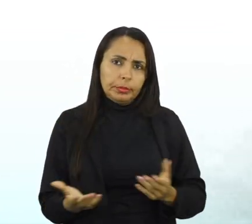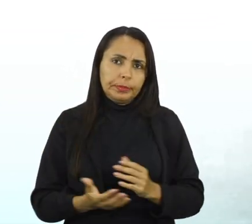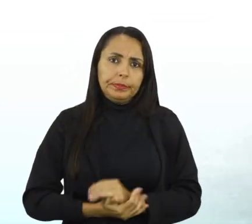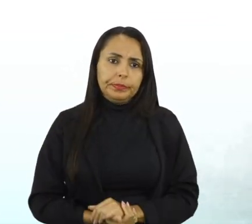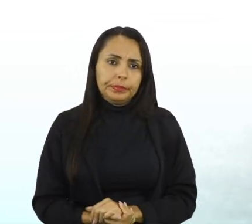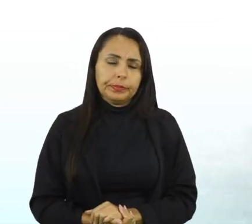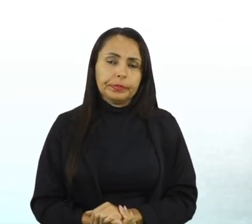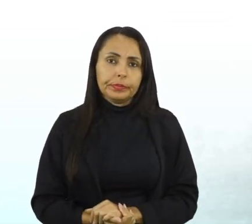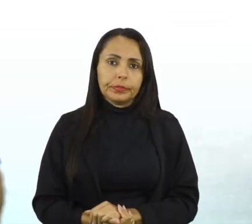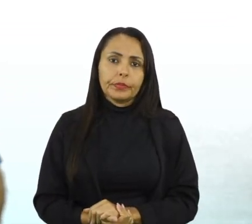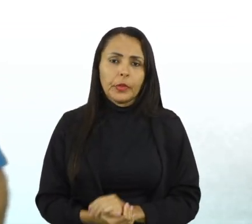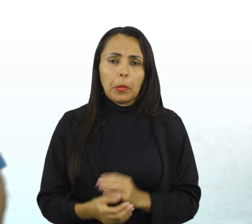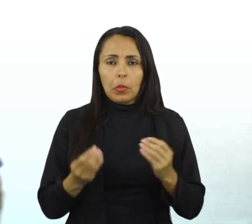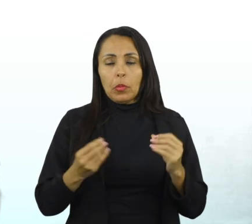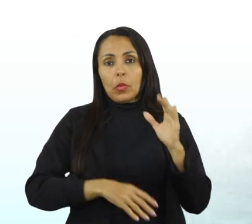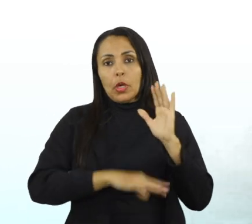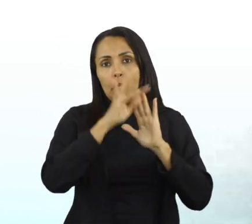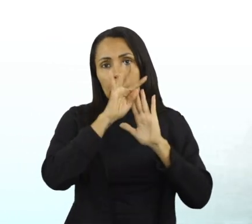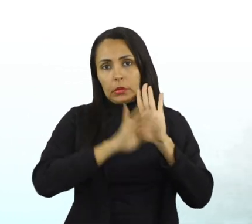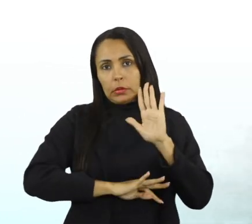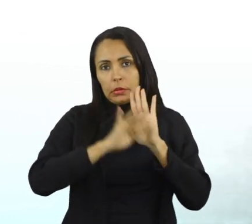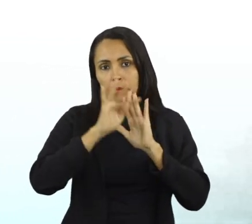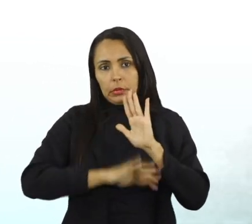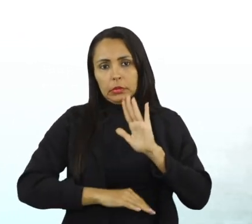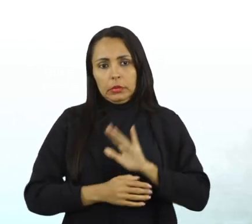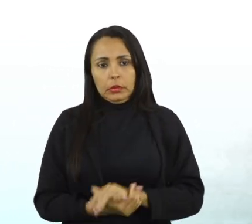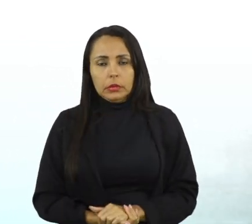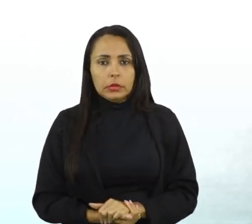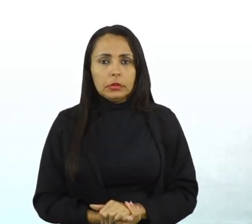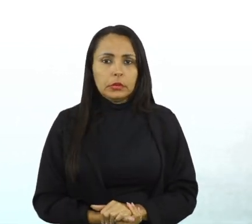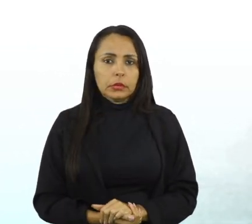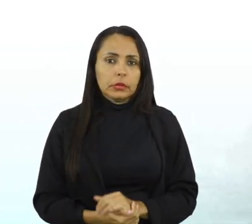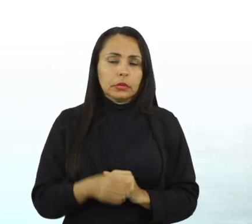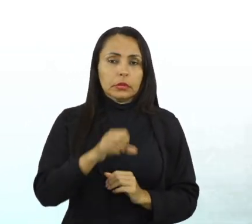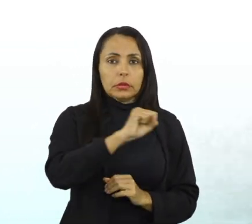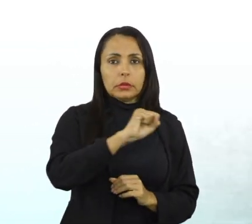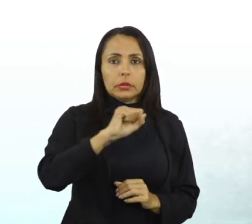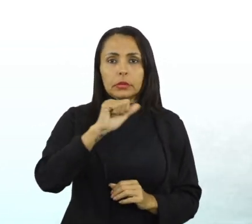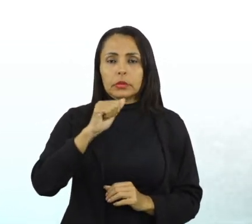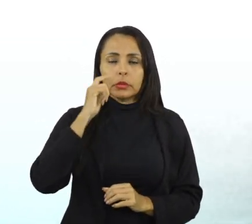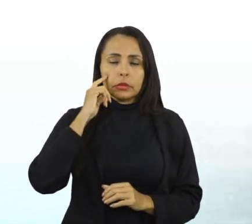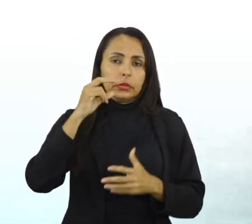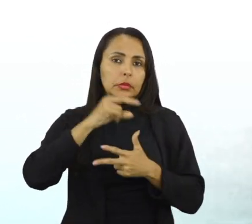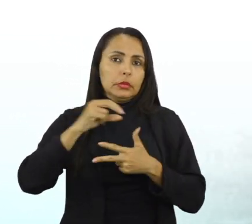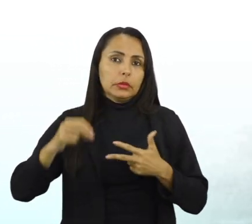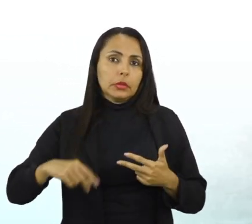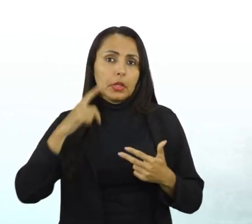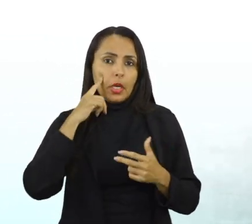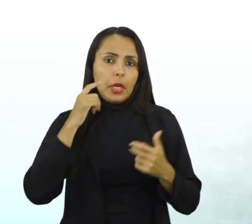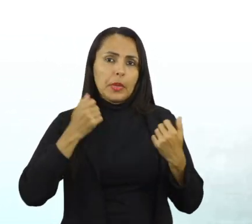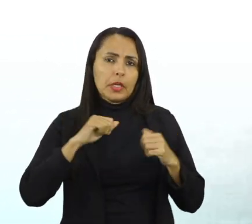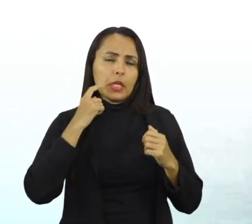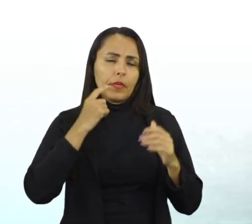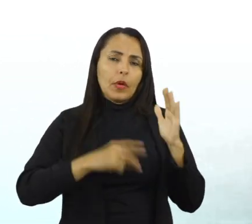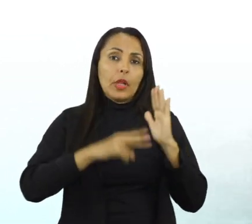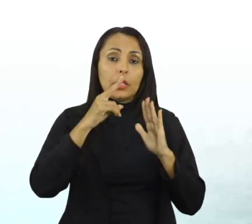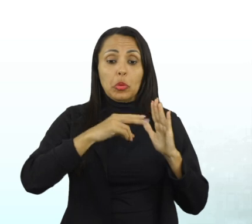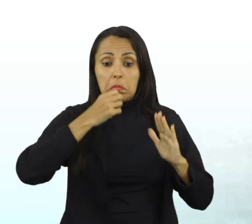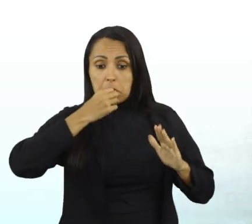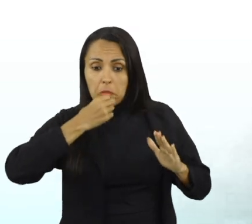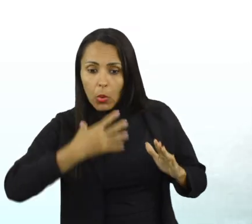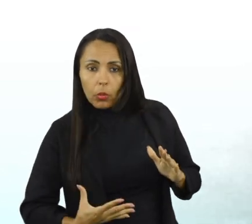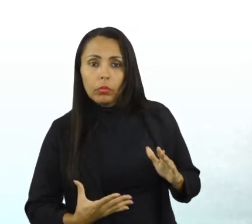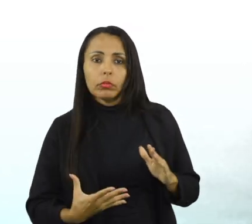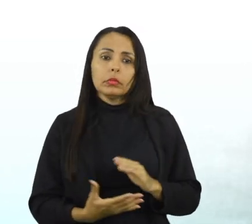muitos textos. São muitos textos. Então, vê só. Tanto o SSA quanto o Enem, você tem que ter um ritmo de leitura